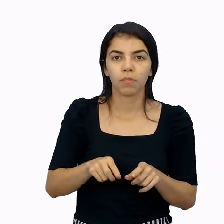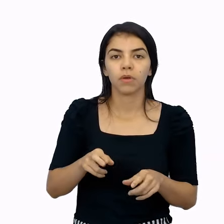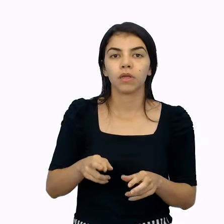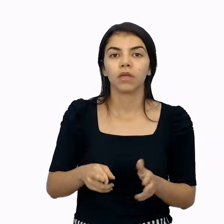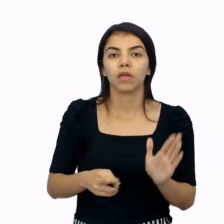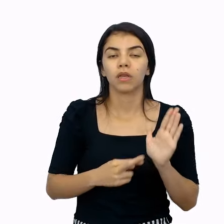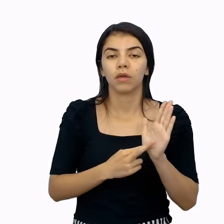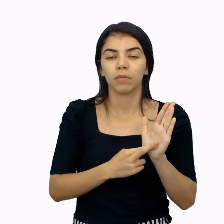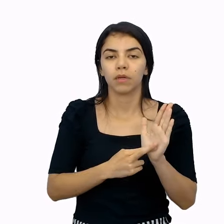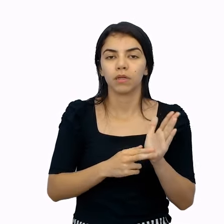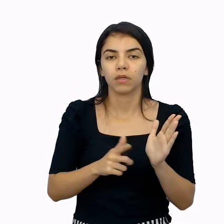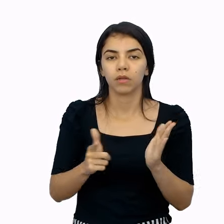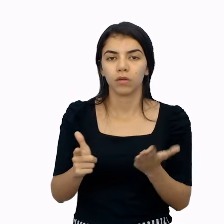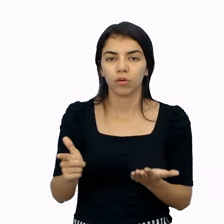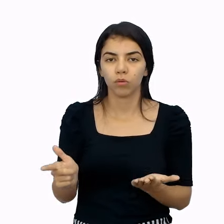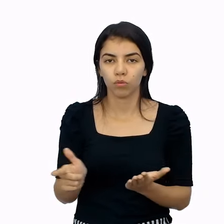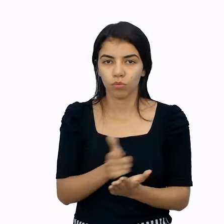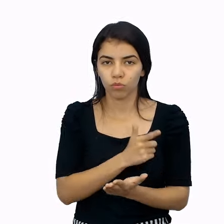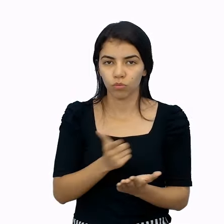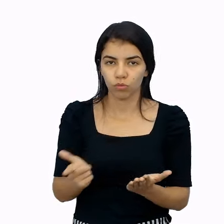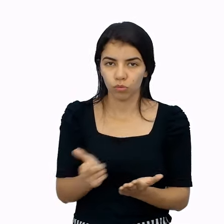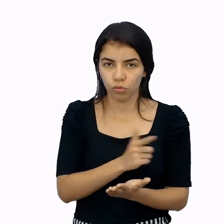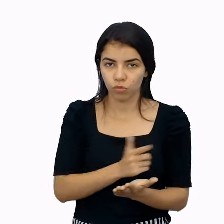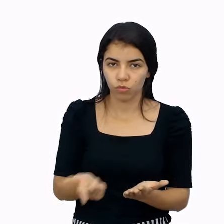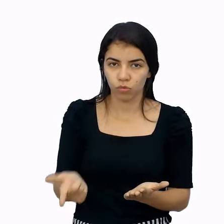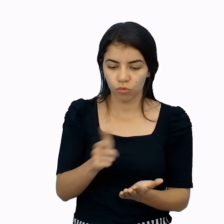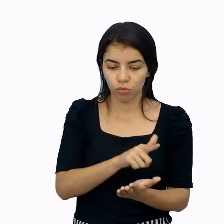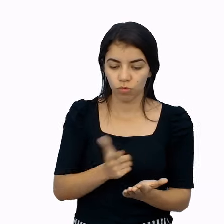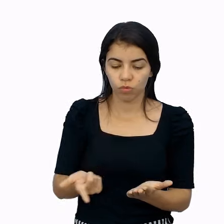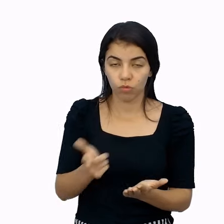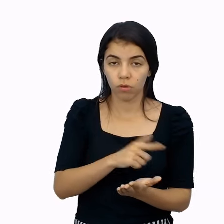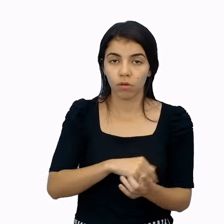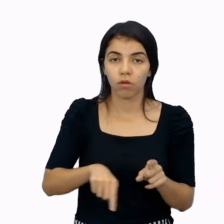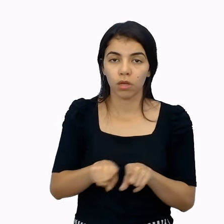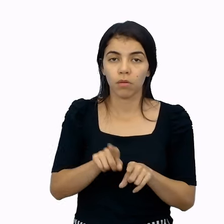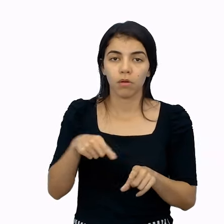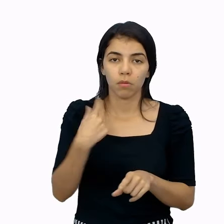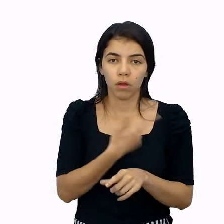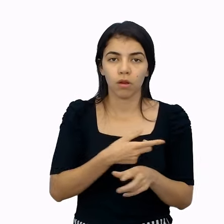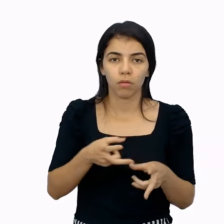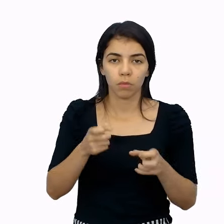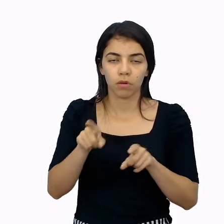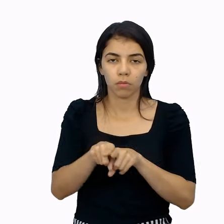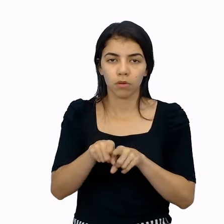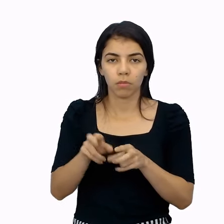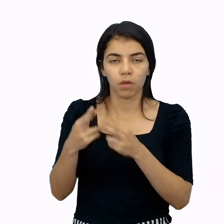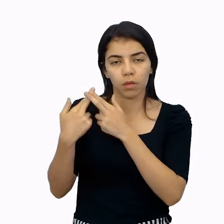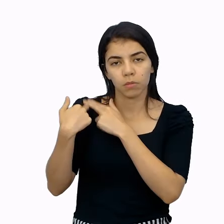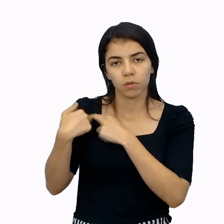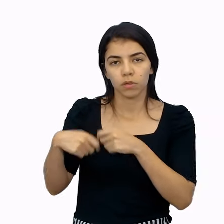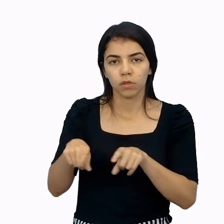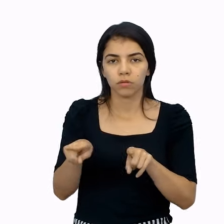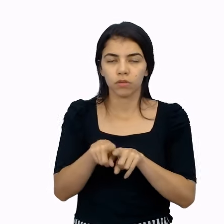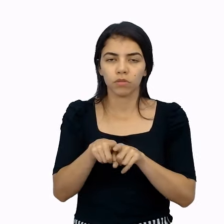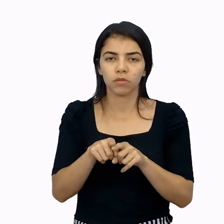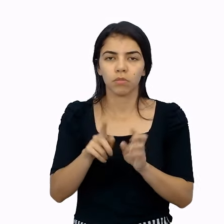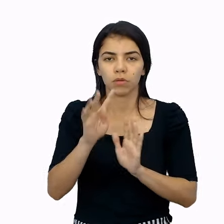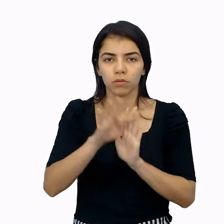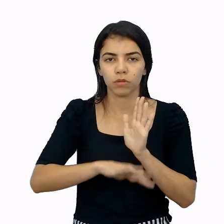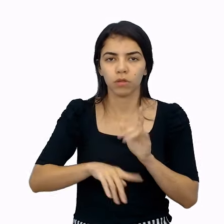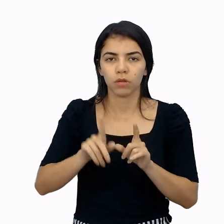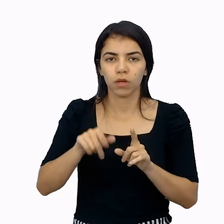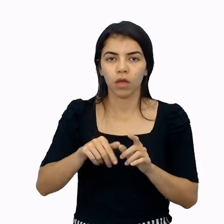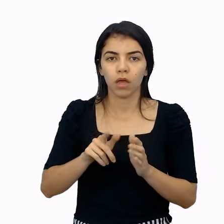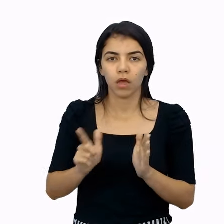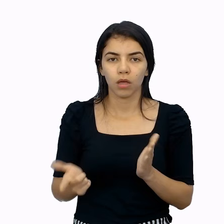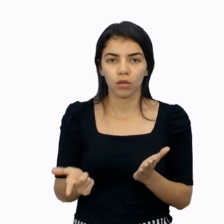jornal, né? De certa maneira, os editores. Não dá para identificar exatamente, e responsabilidade, então, daquele texto é do